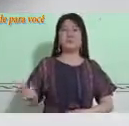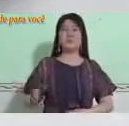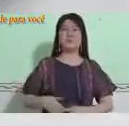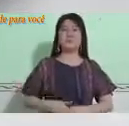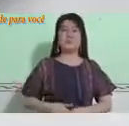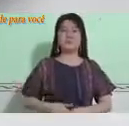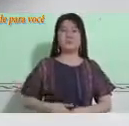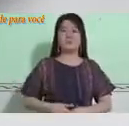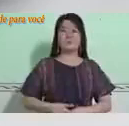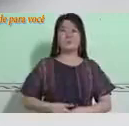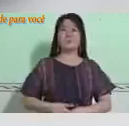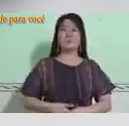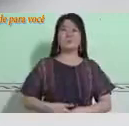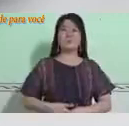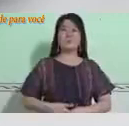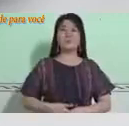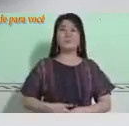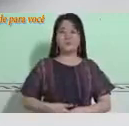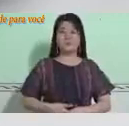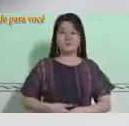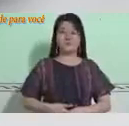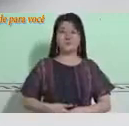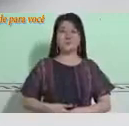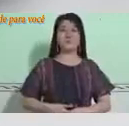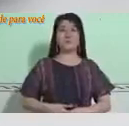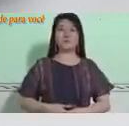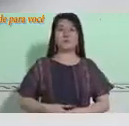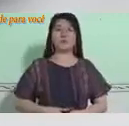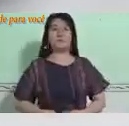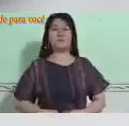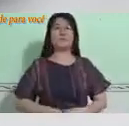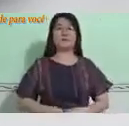deve-se comprar outro na farmácia e repetir o teste.